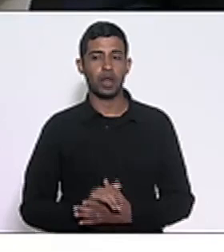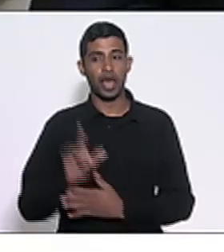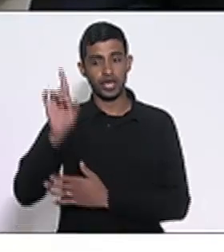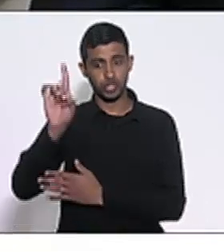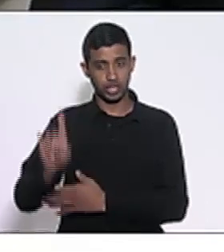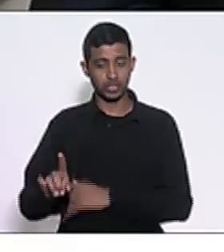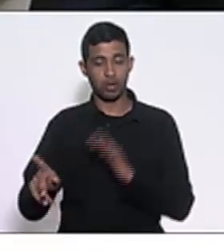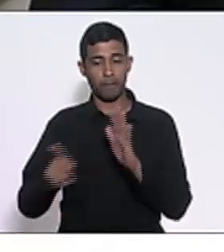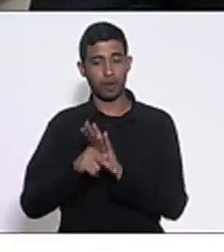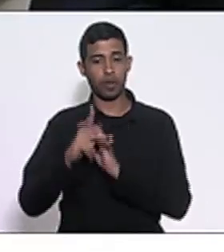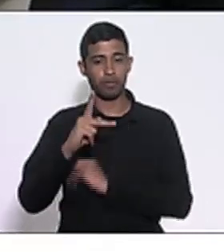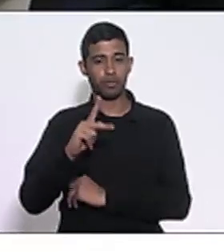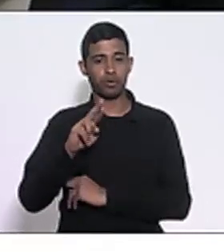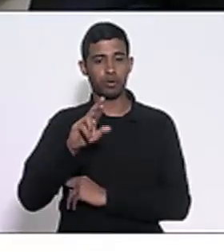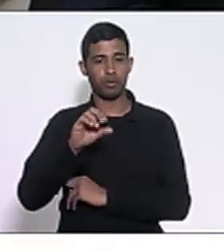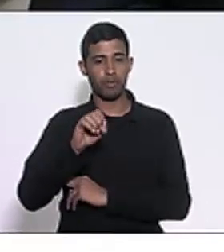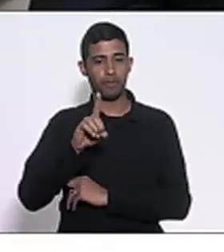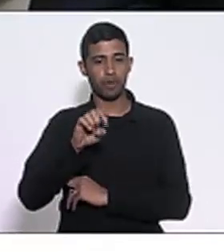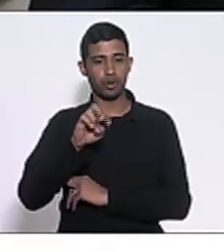Proderj hoje,